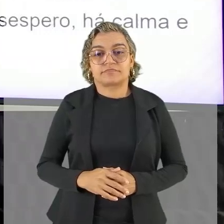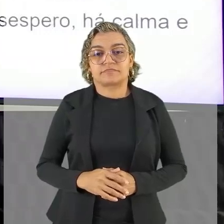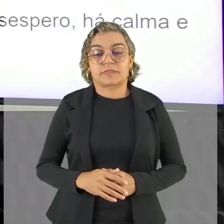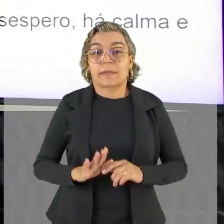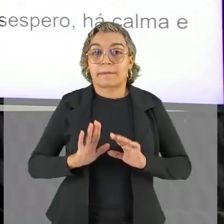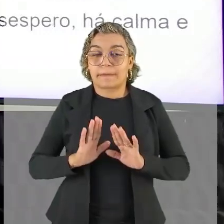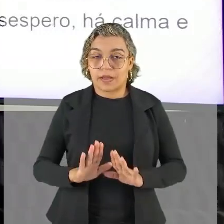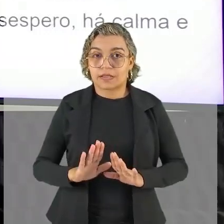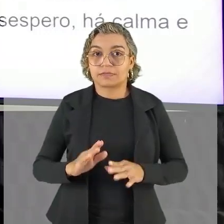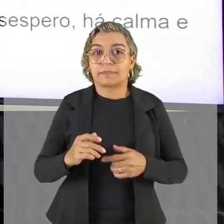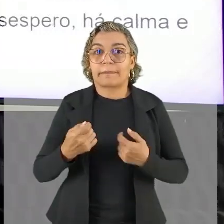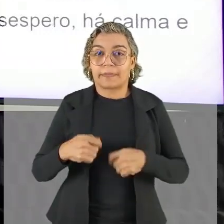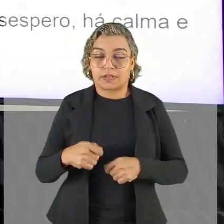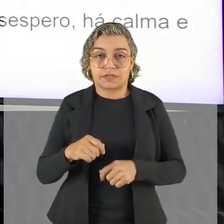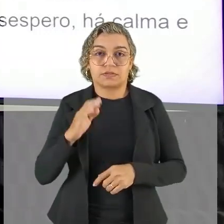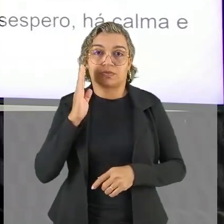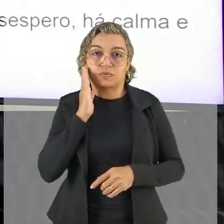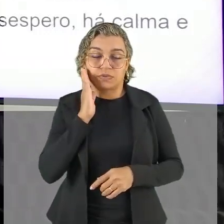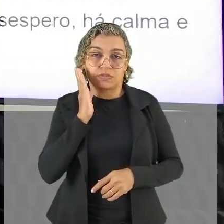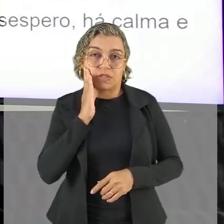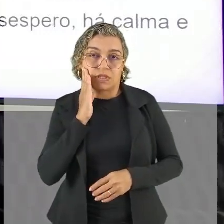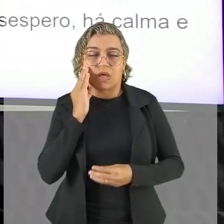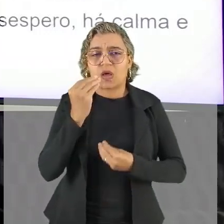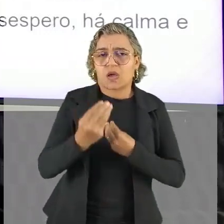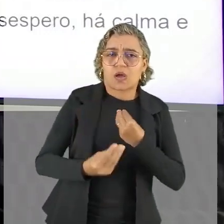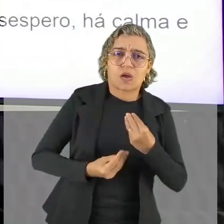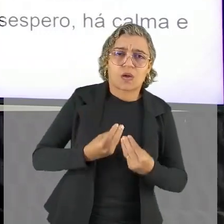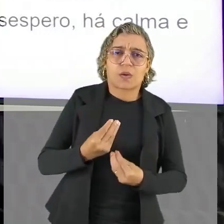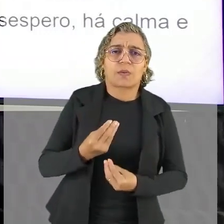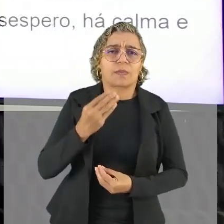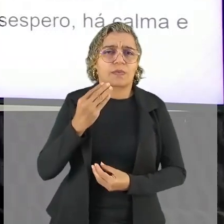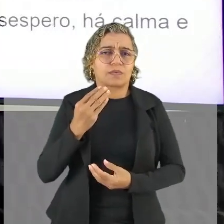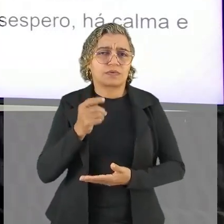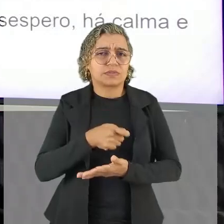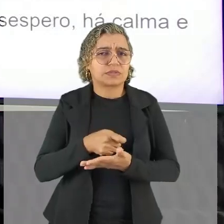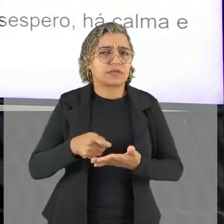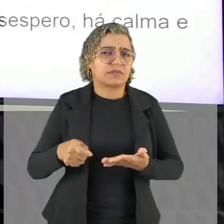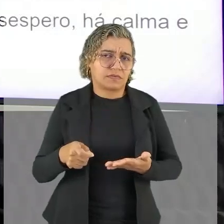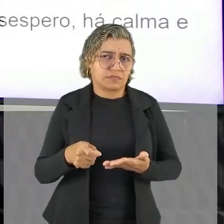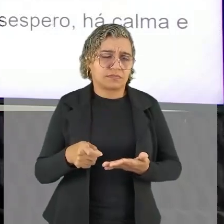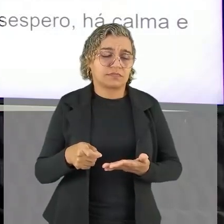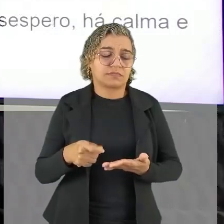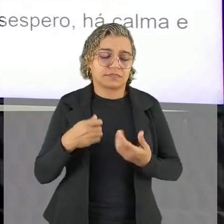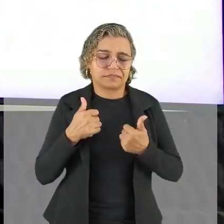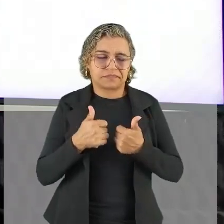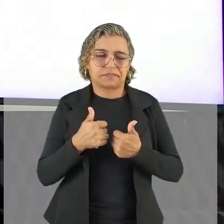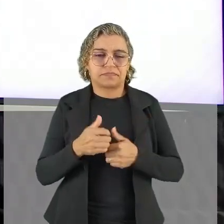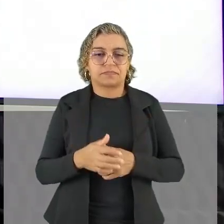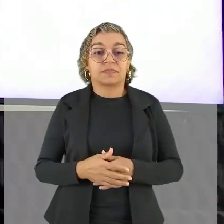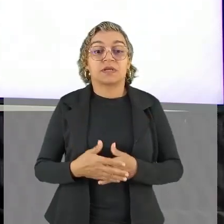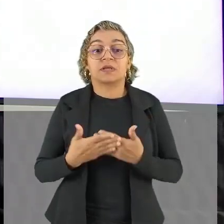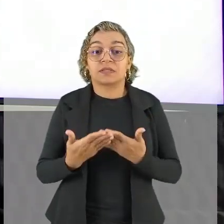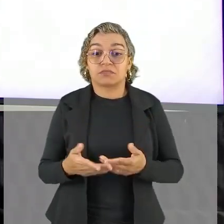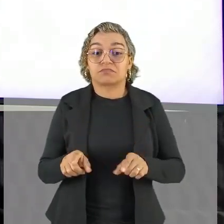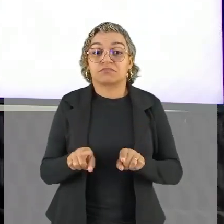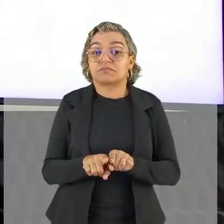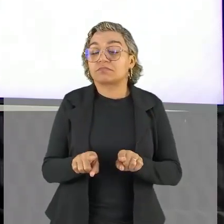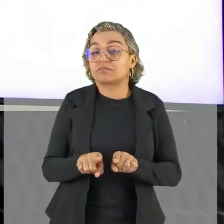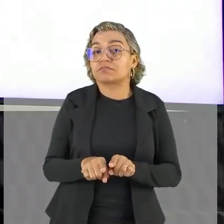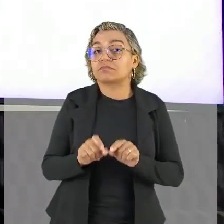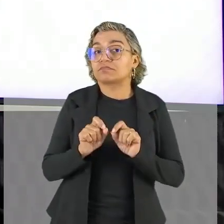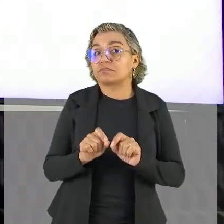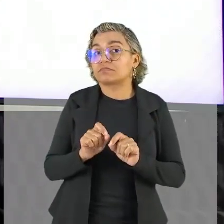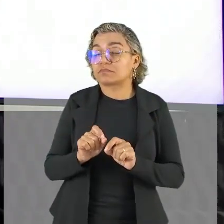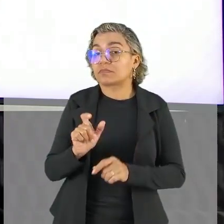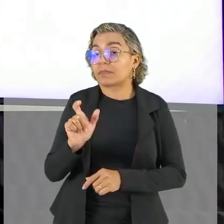tenho que entender o que eu vou escrever, tá? Eu penetro no reino das palavras, ok? Aí ele diz ainda que